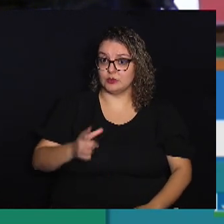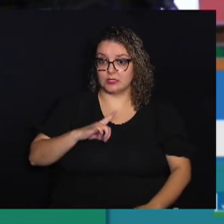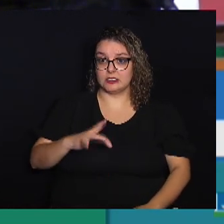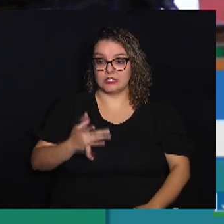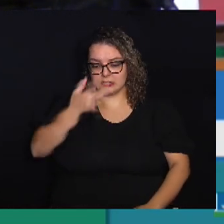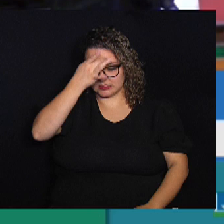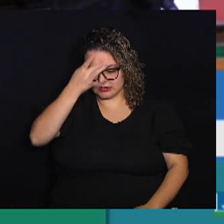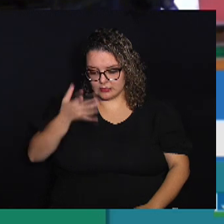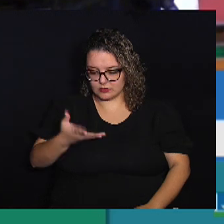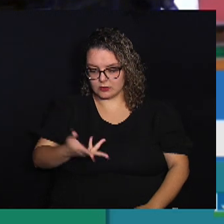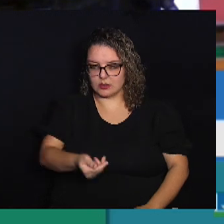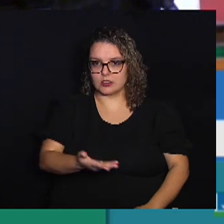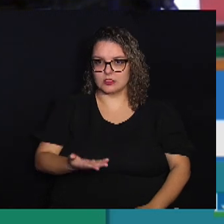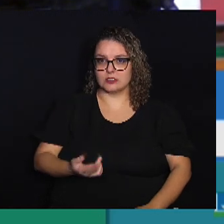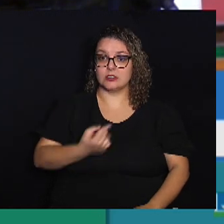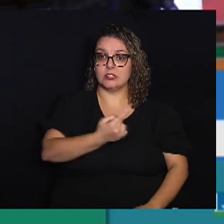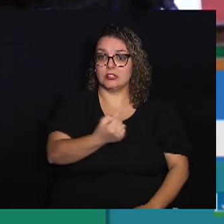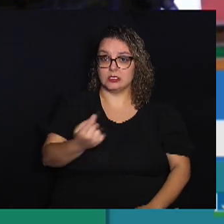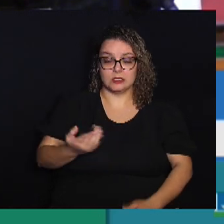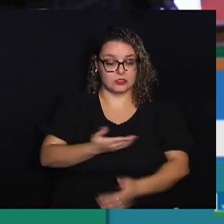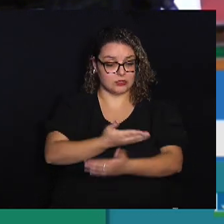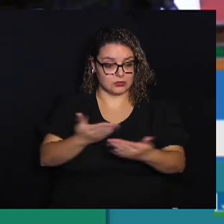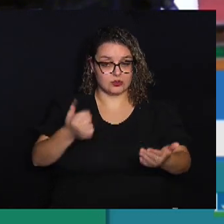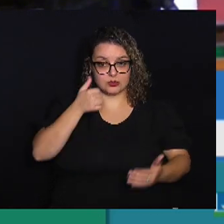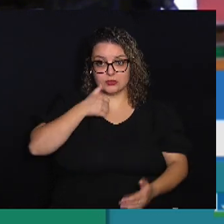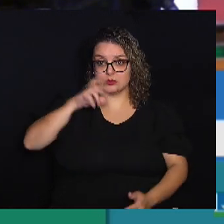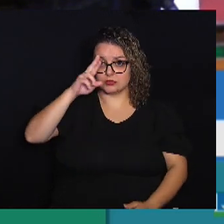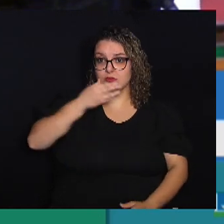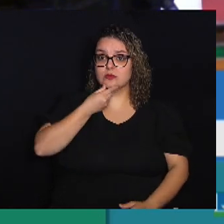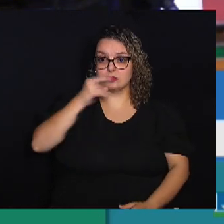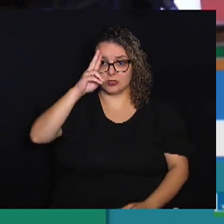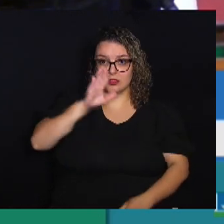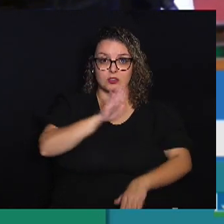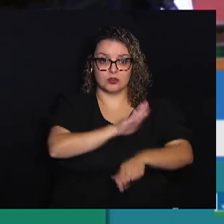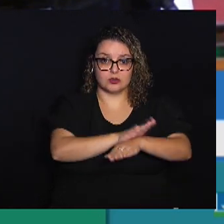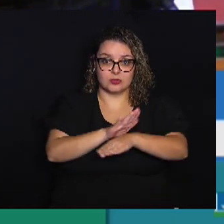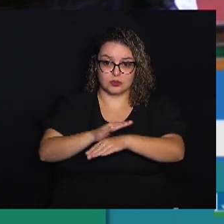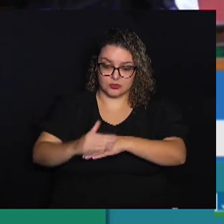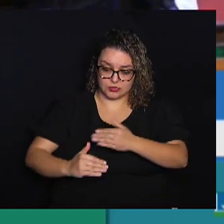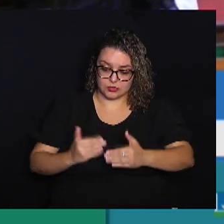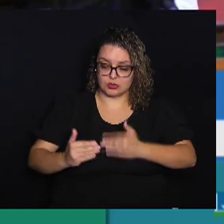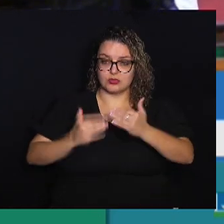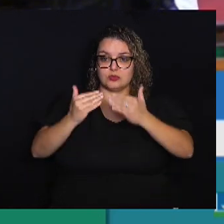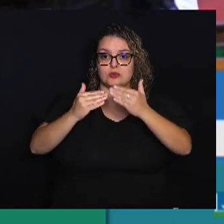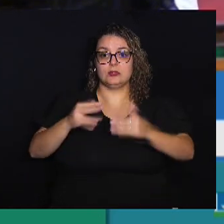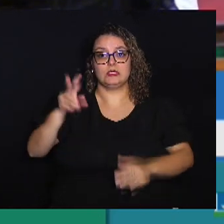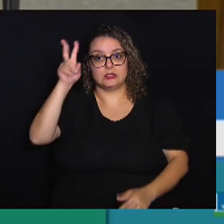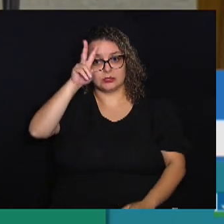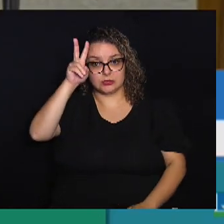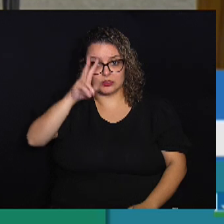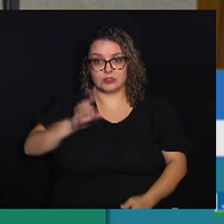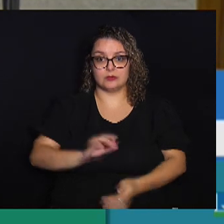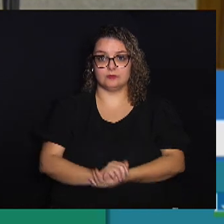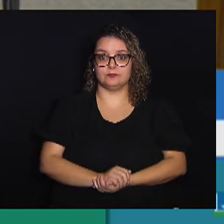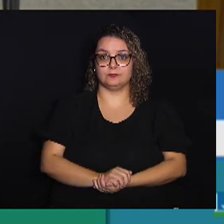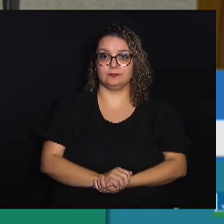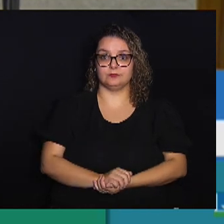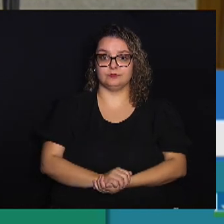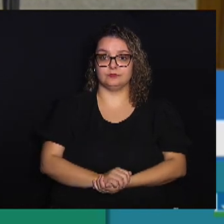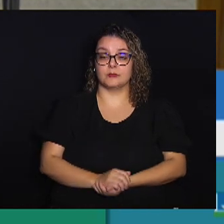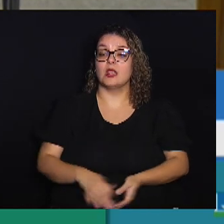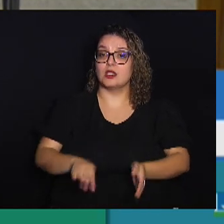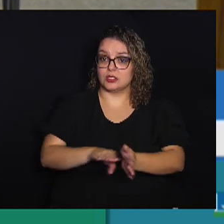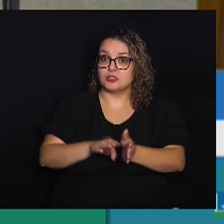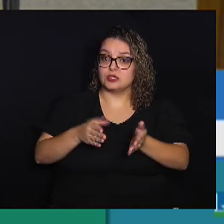vocação. E cada um dos senhores e das senhoras ajudaram a construir essa história. E aí eu cheguei